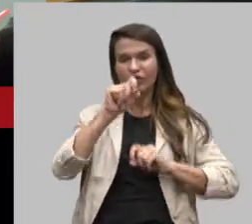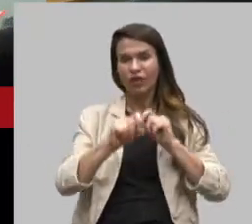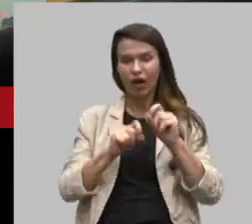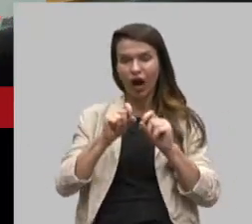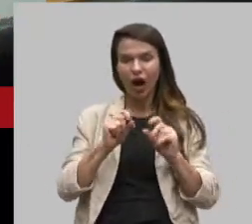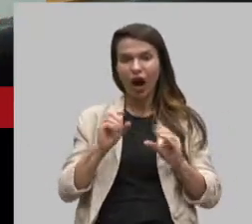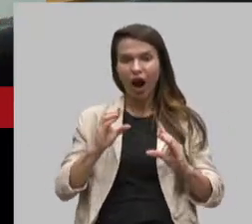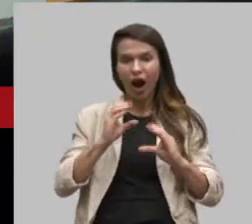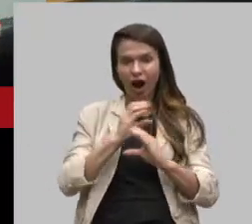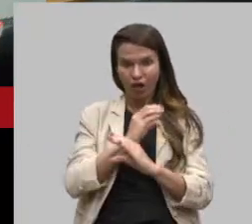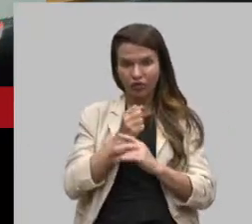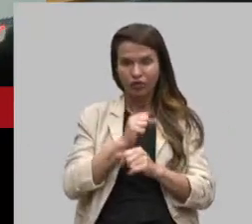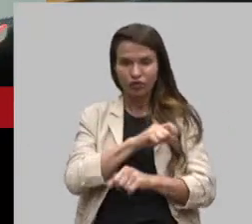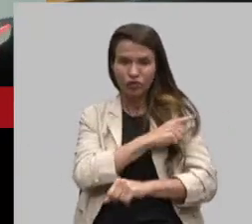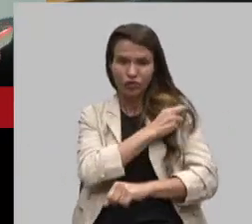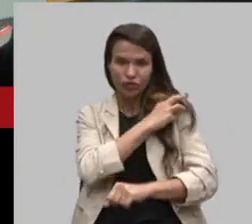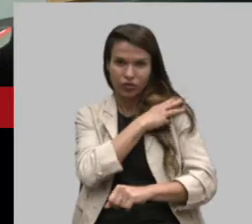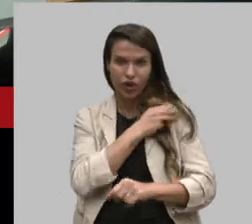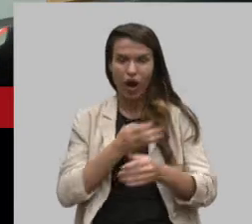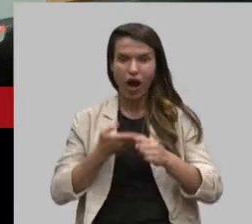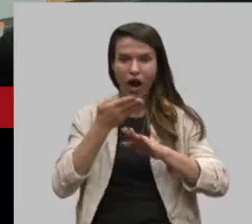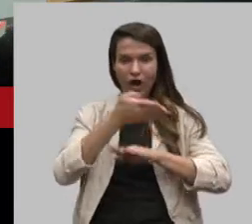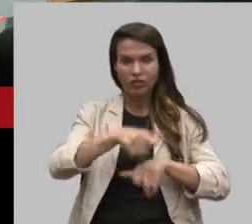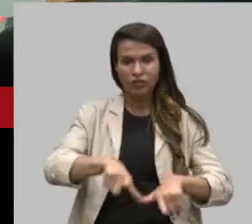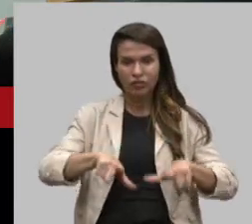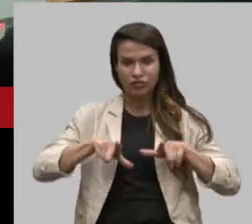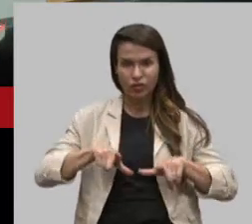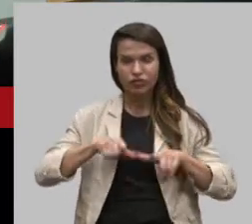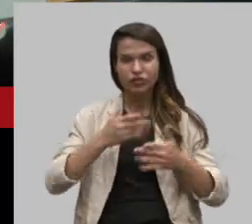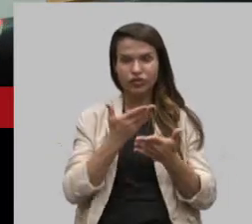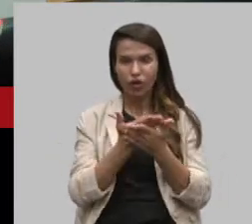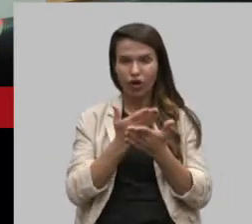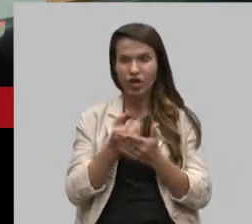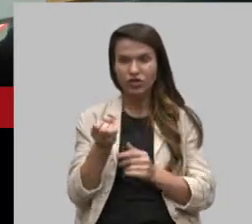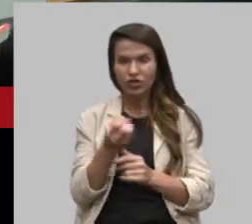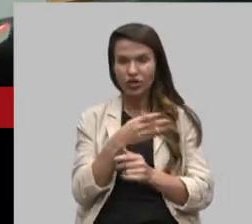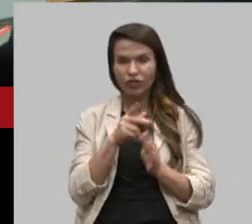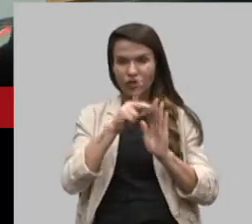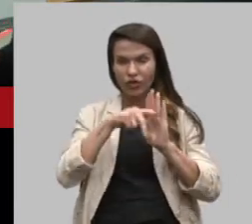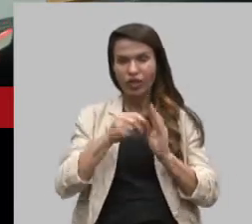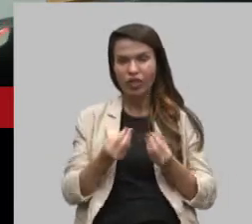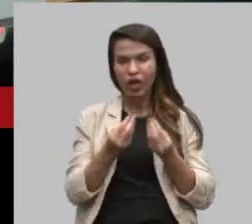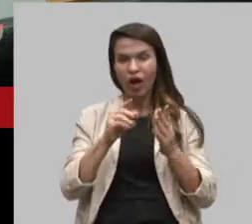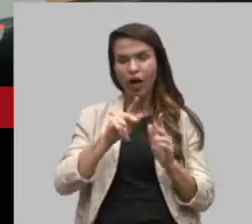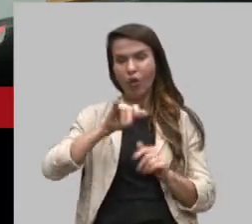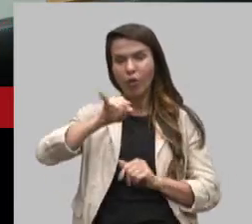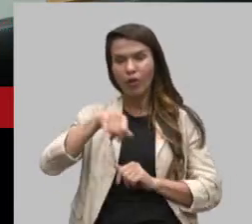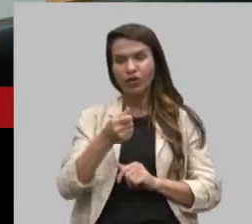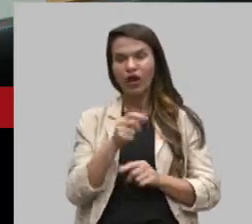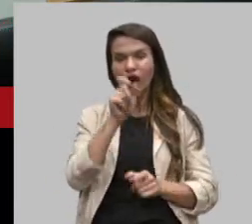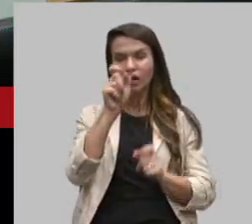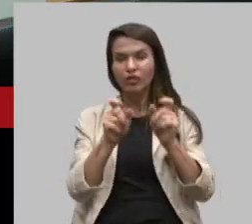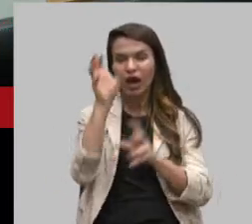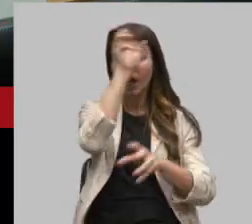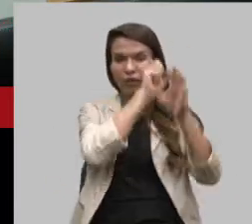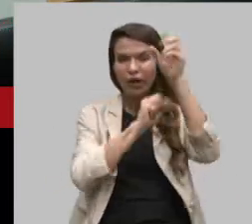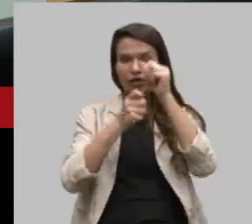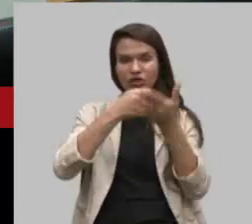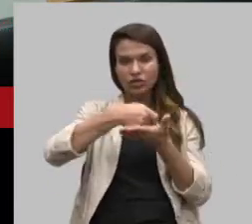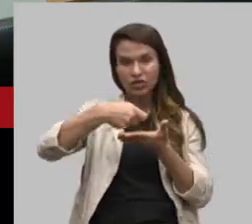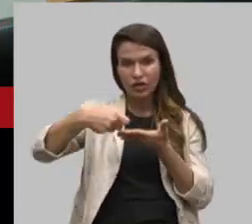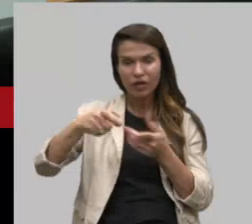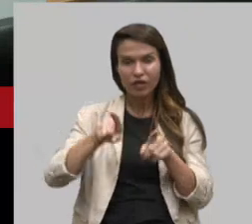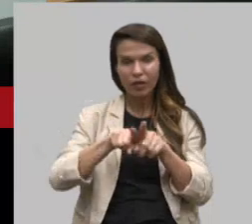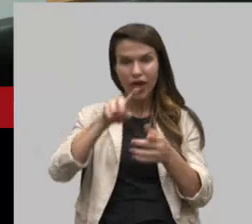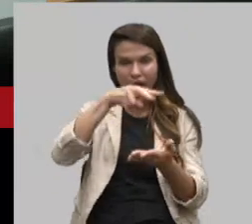do ensino médio e acesso a um diploma escolar esse novo projeto dá a oportunidade de que as pessoas aprendam a escrever e a ler